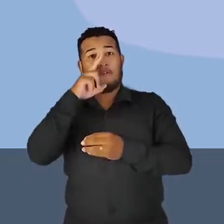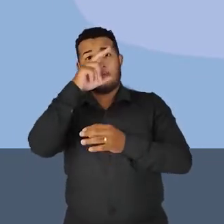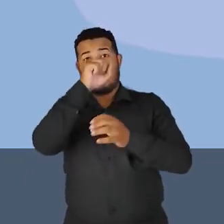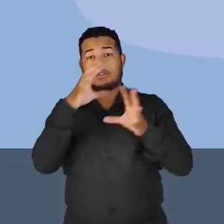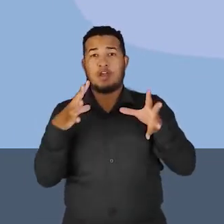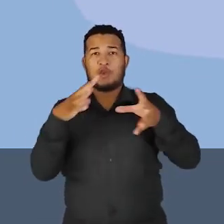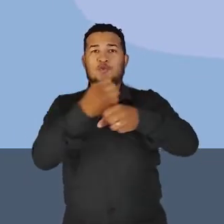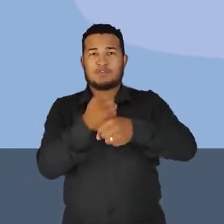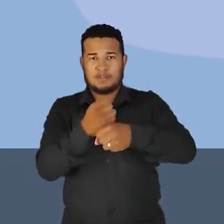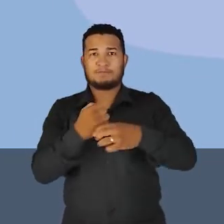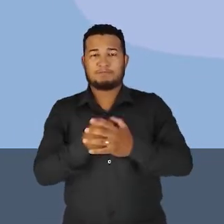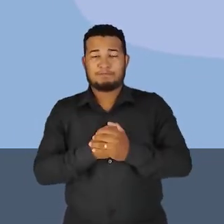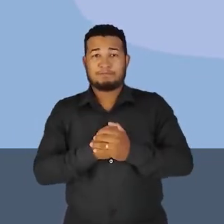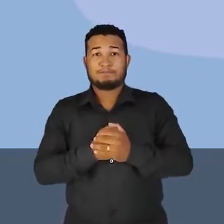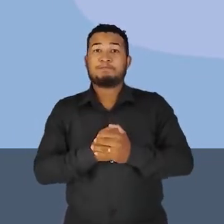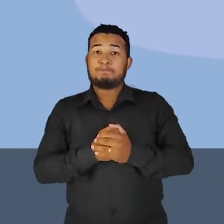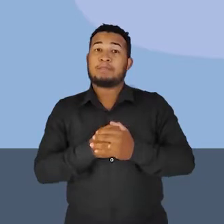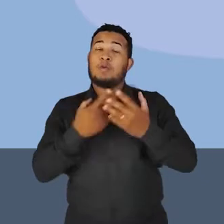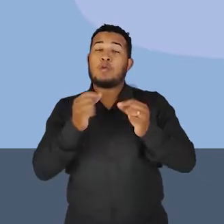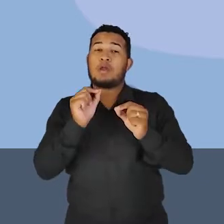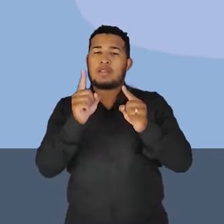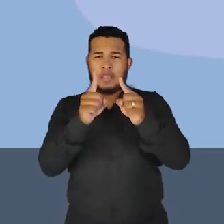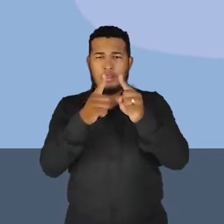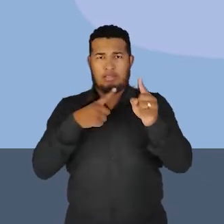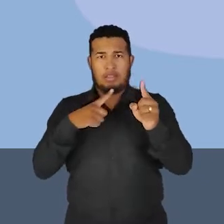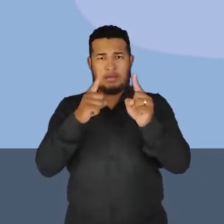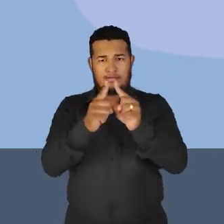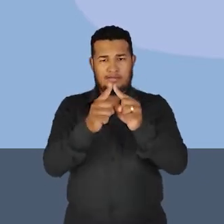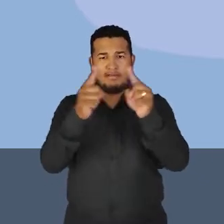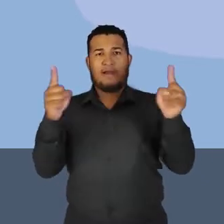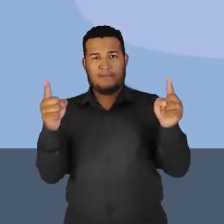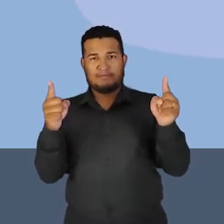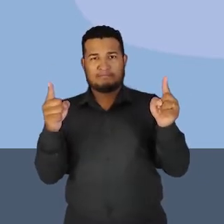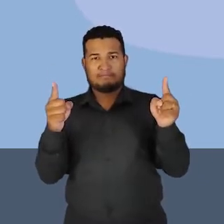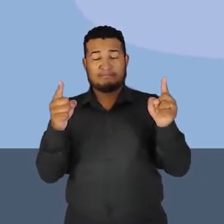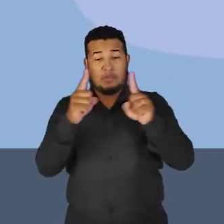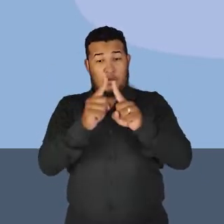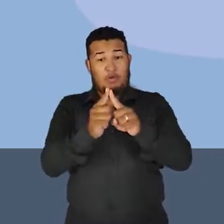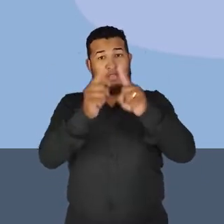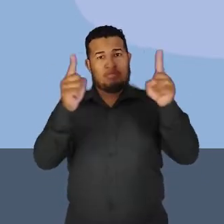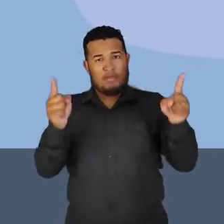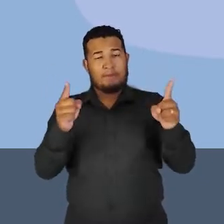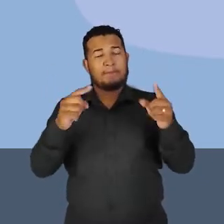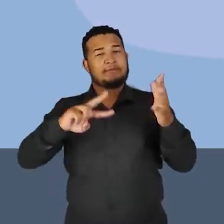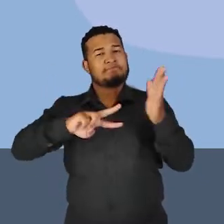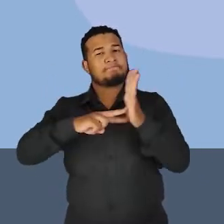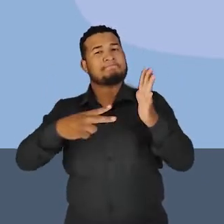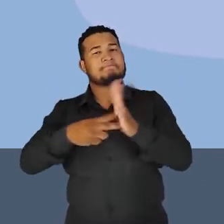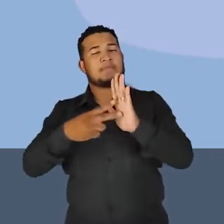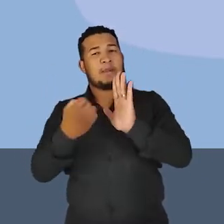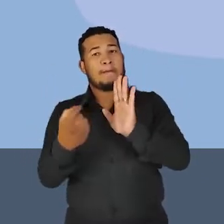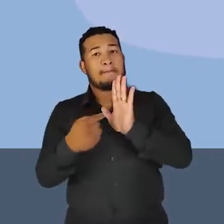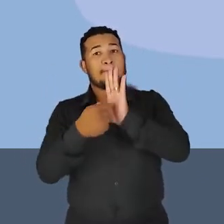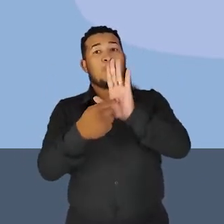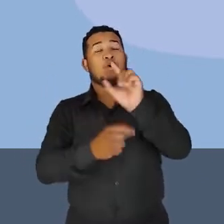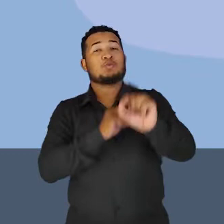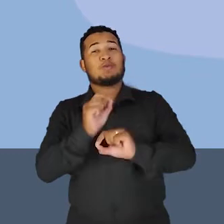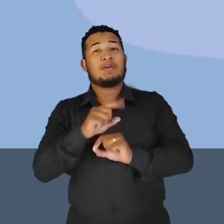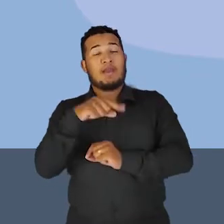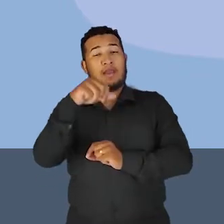resultante. Esta flecha, ela tem um tamanho, e o tamanho nos sinaliza um